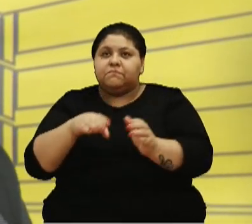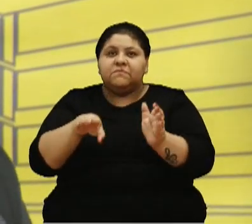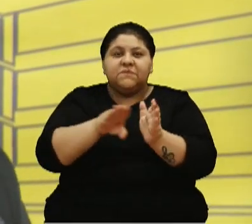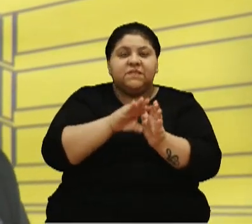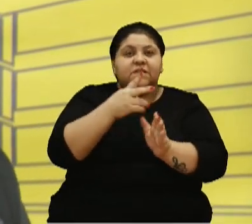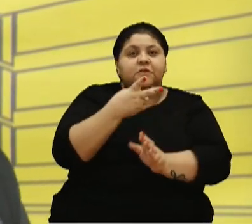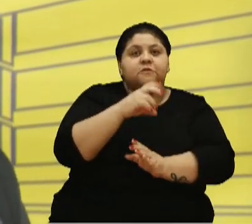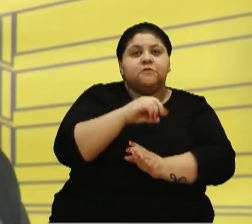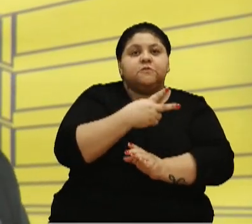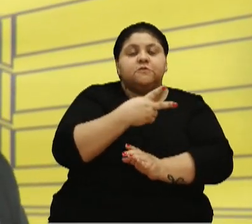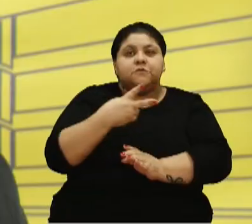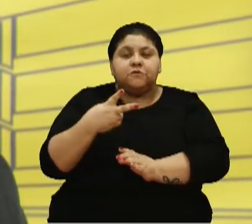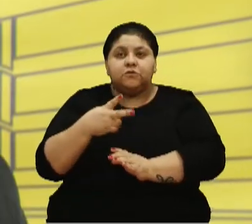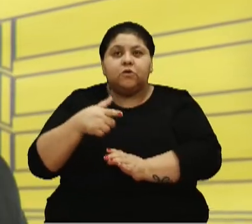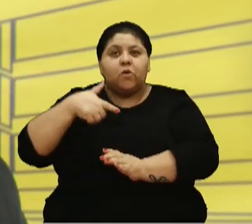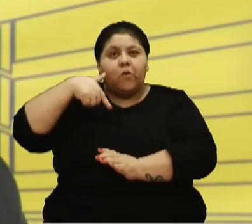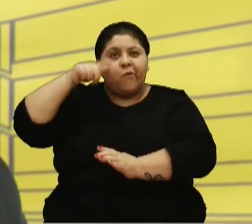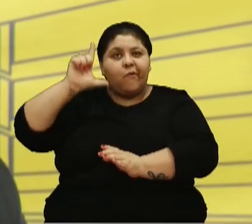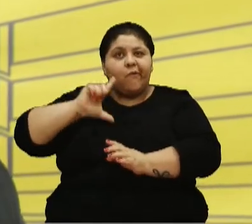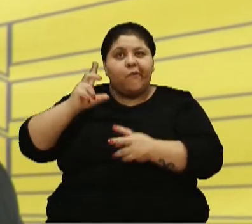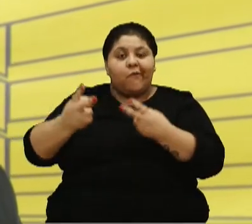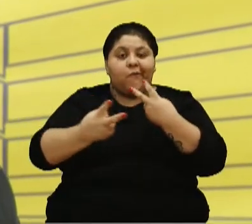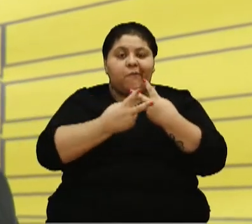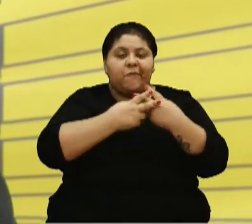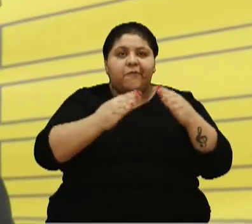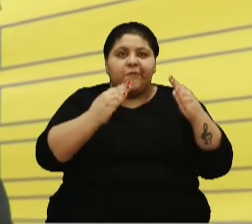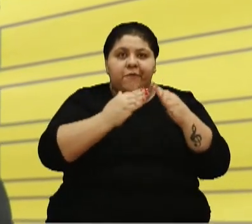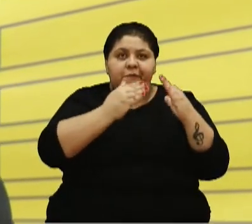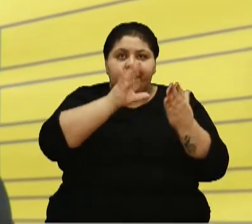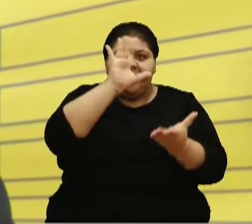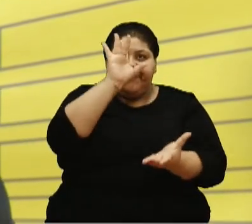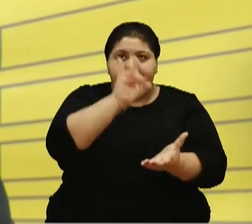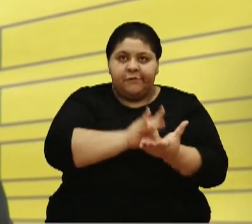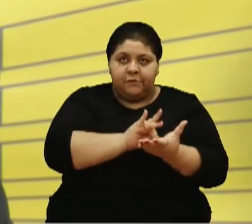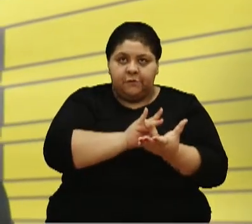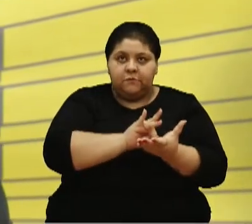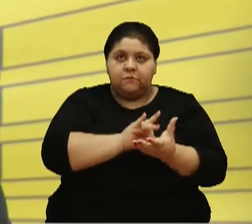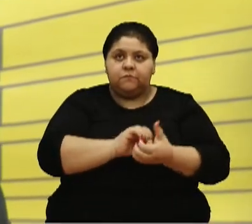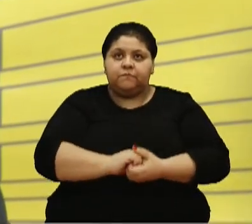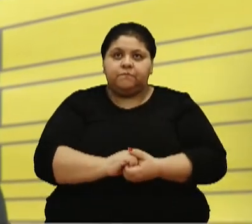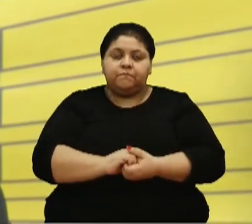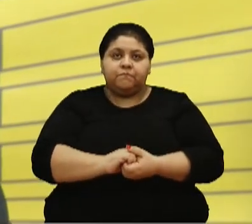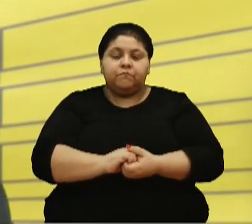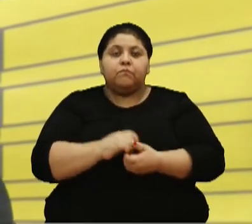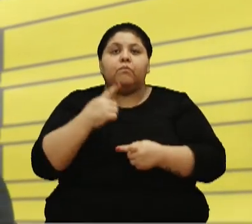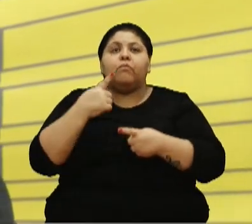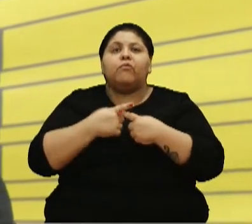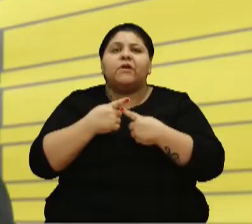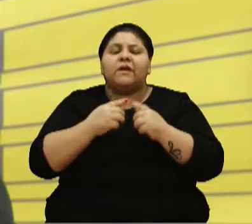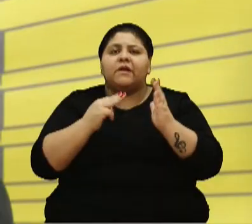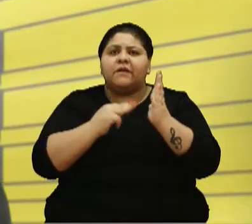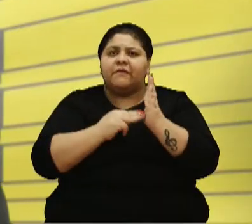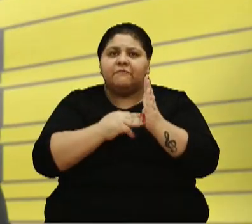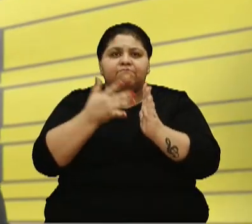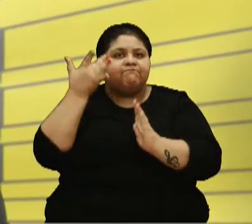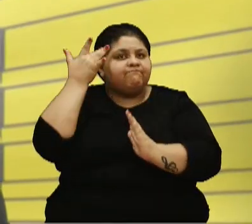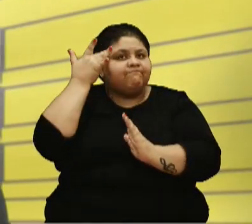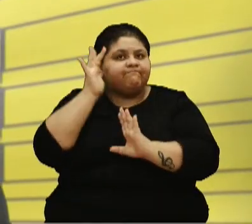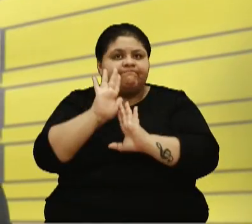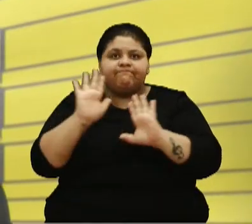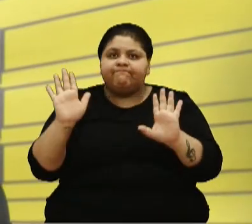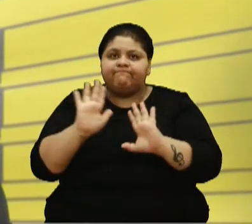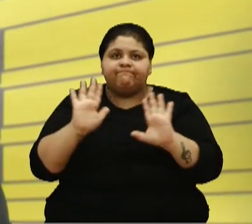de ontem, nós tivemos a sua prisão domiciliar decretada. E por qual motivo? Não se sabe o